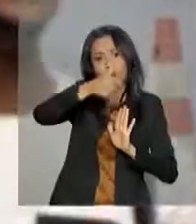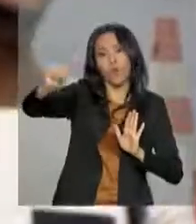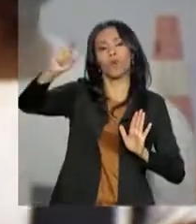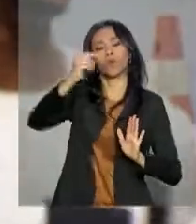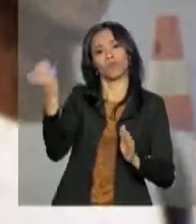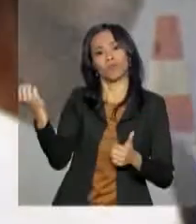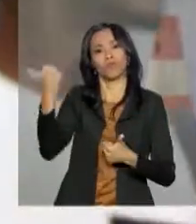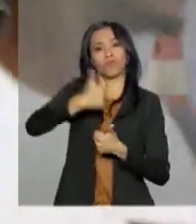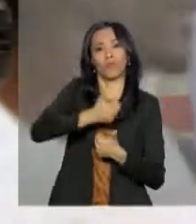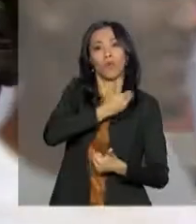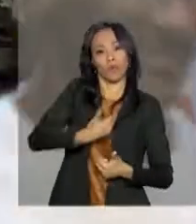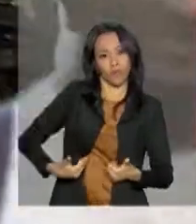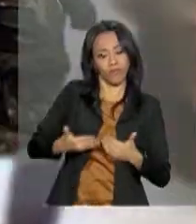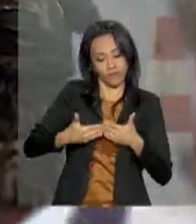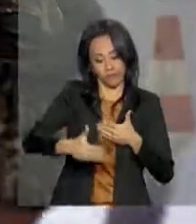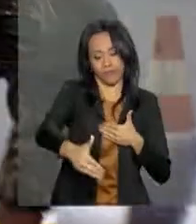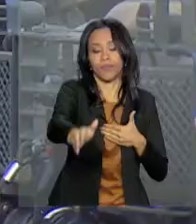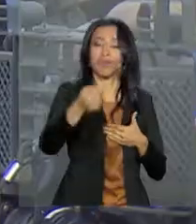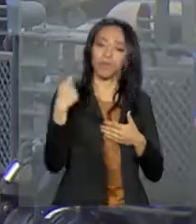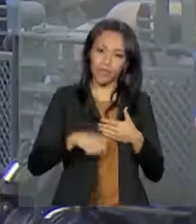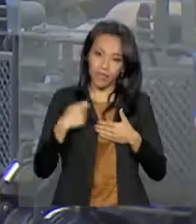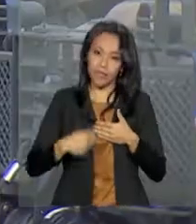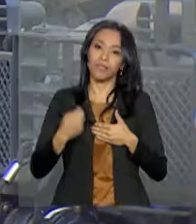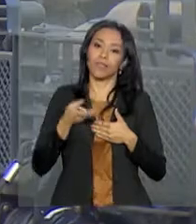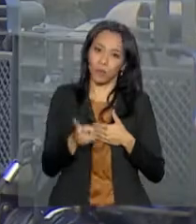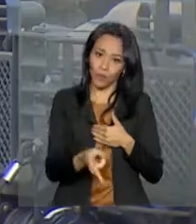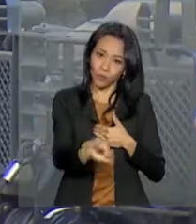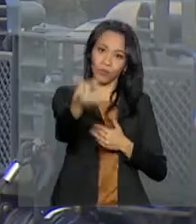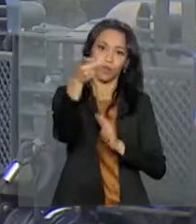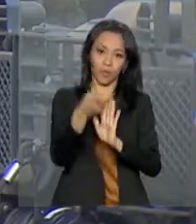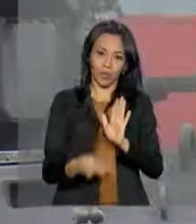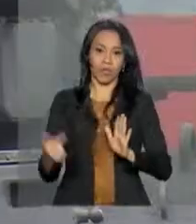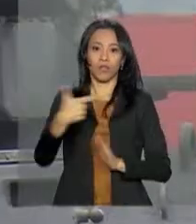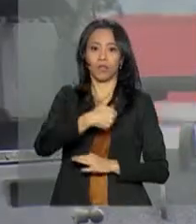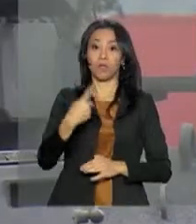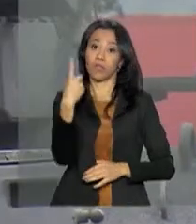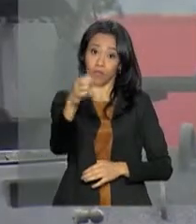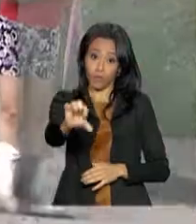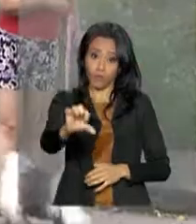vão precisar ter continuidade a partir de 2019